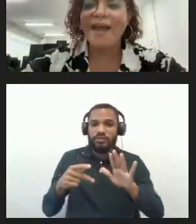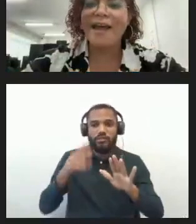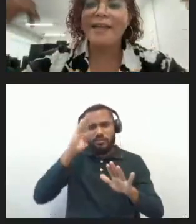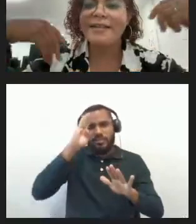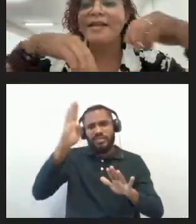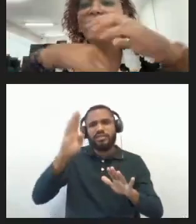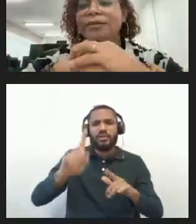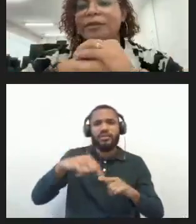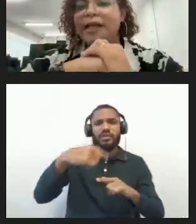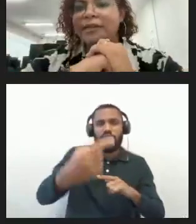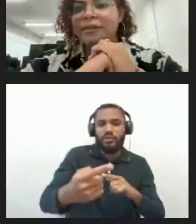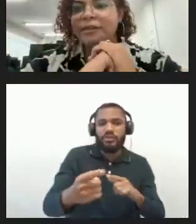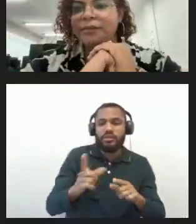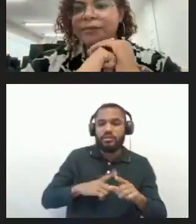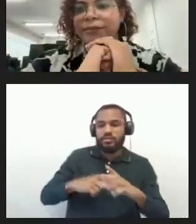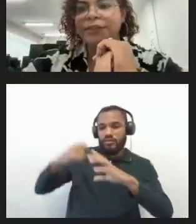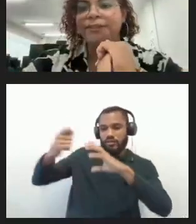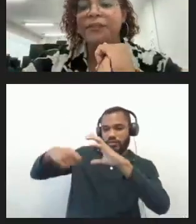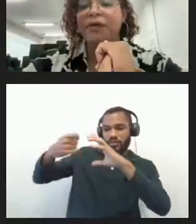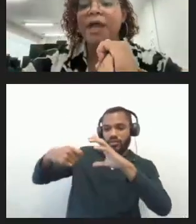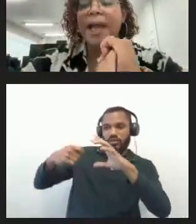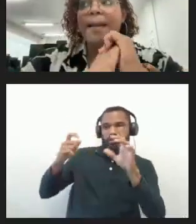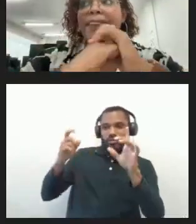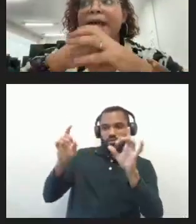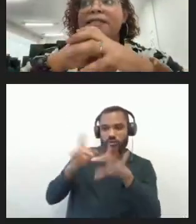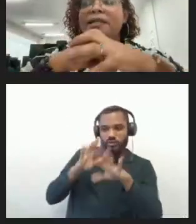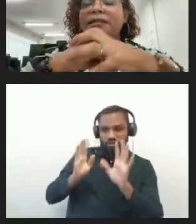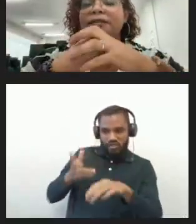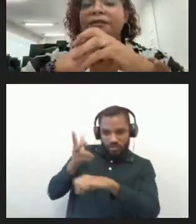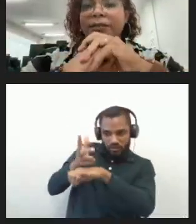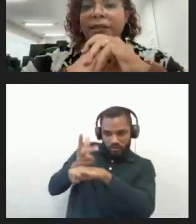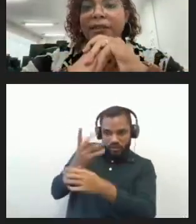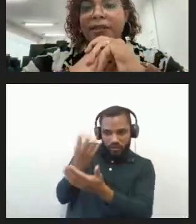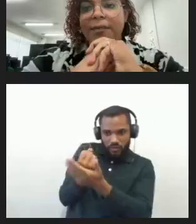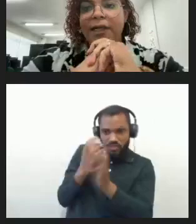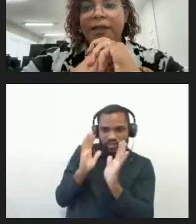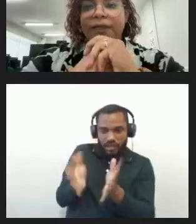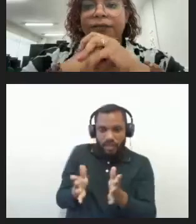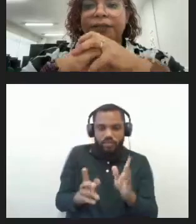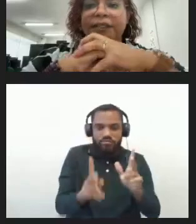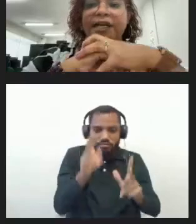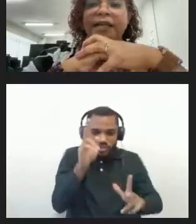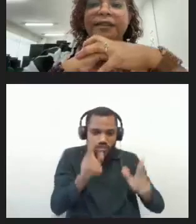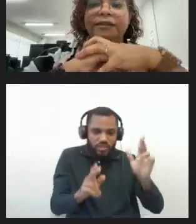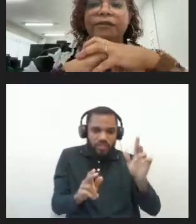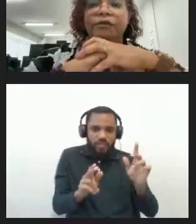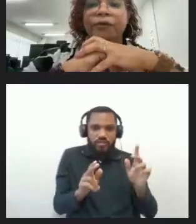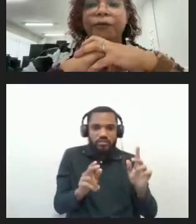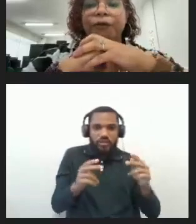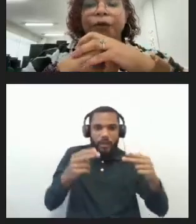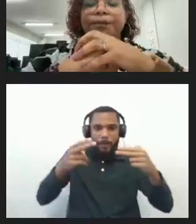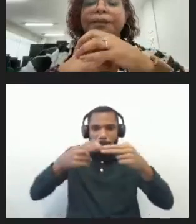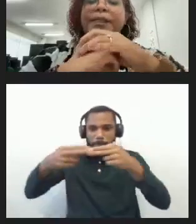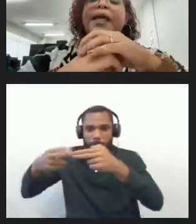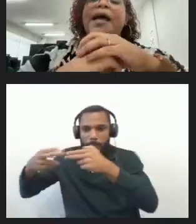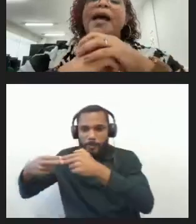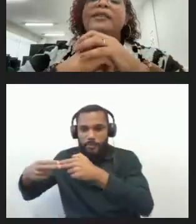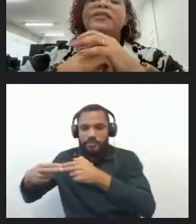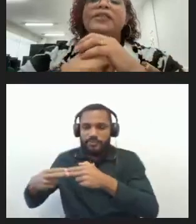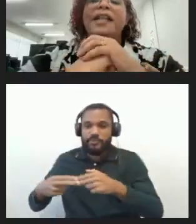pós-produção, que é a edição e montagem de um vídeo. Então, nesse sentido, vamos tentar trabalhar aqui com vocês a criação de um novo